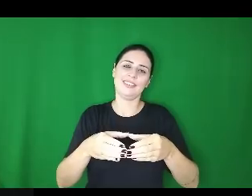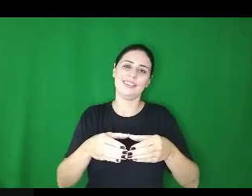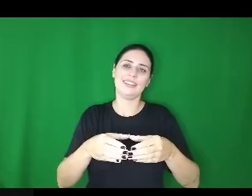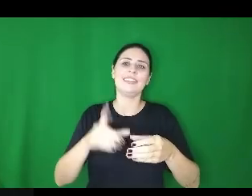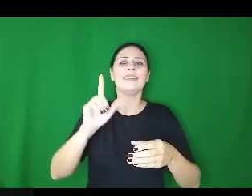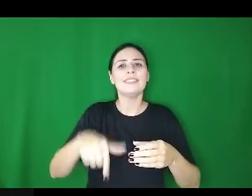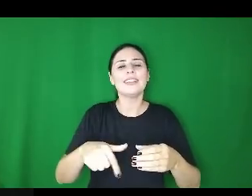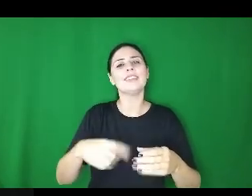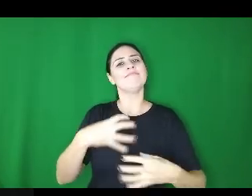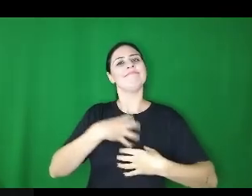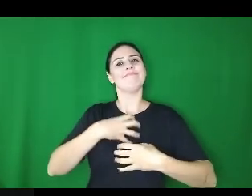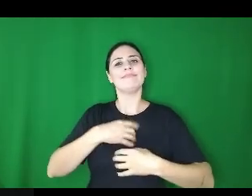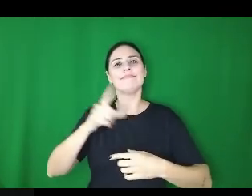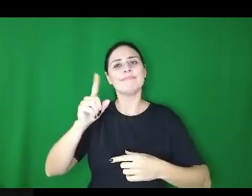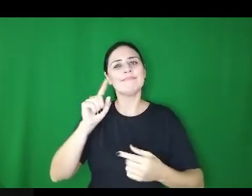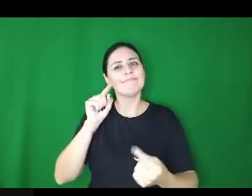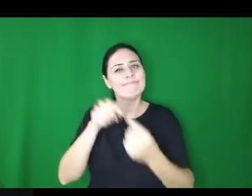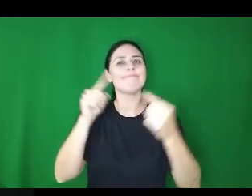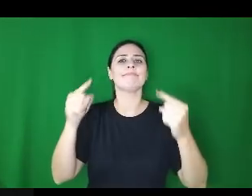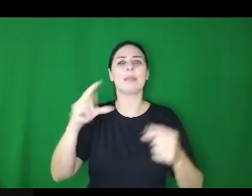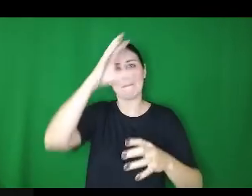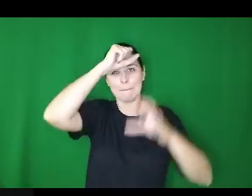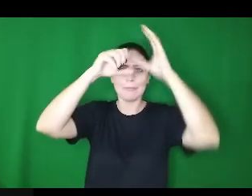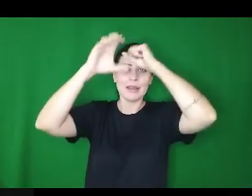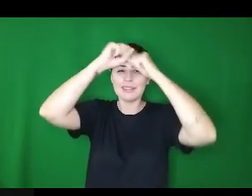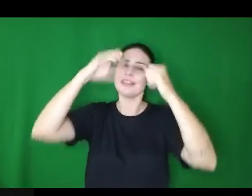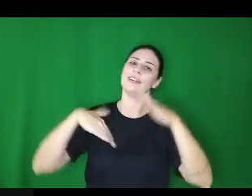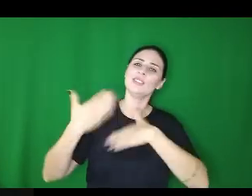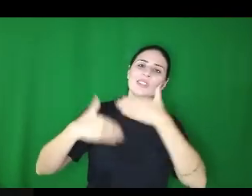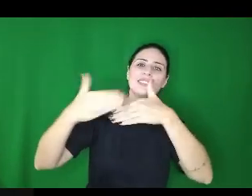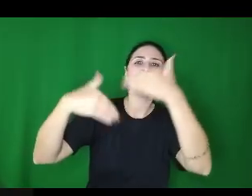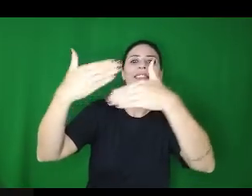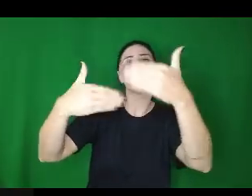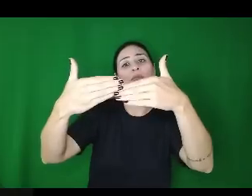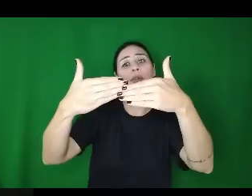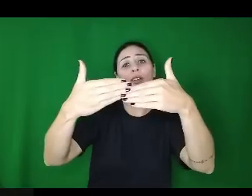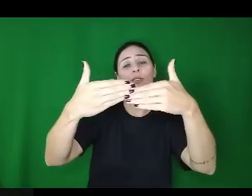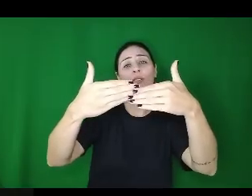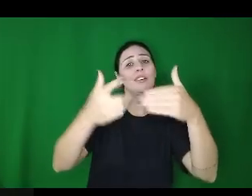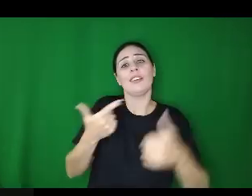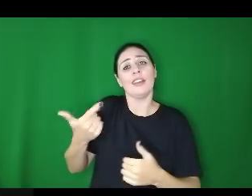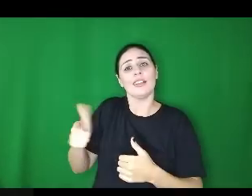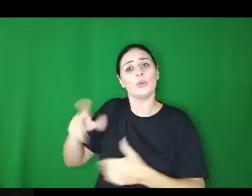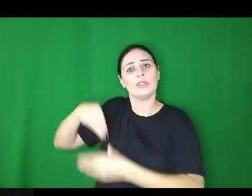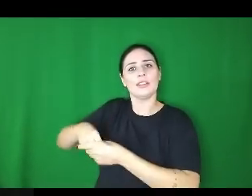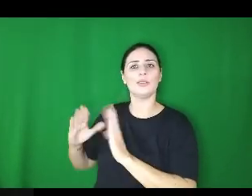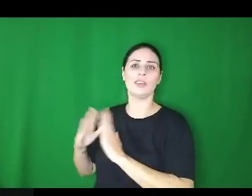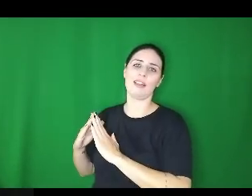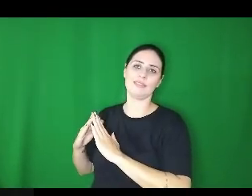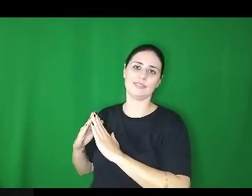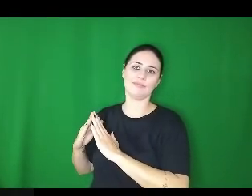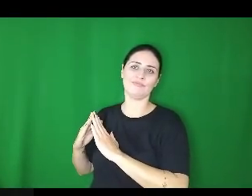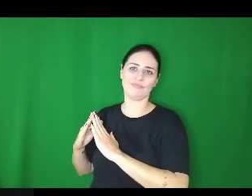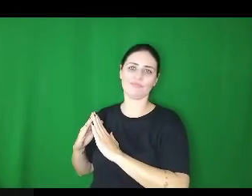ações e operações mentais que geram o desenvolvimento dele, não é de uma hora para outra, né? E nós perdemos essa continuidade.